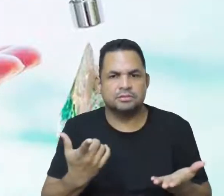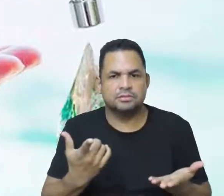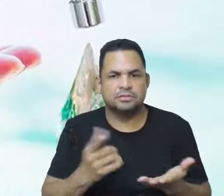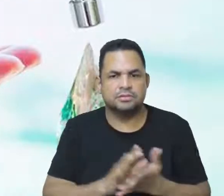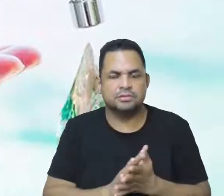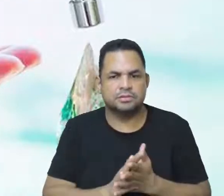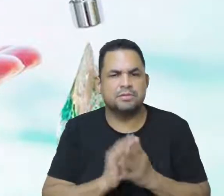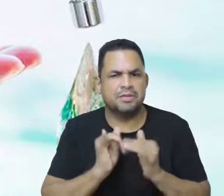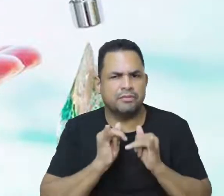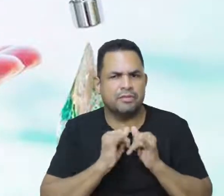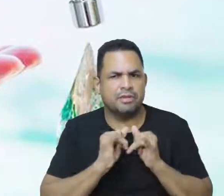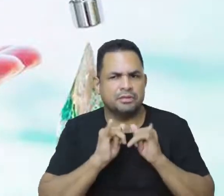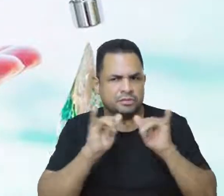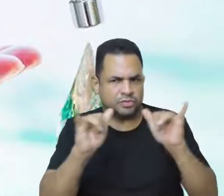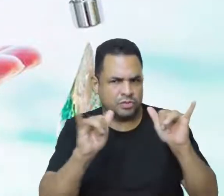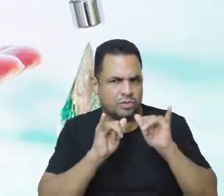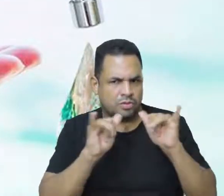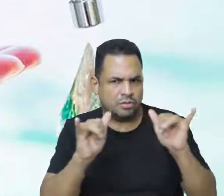essa manchete, tá?